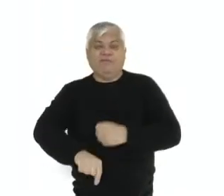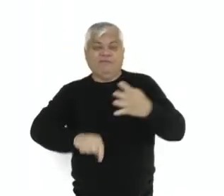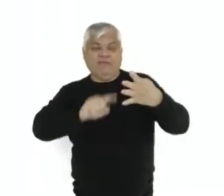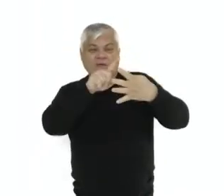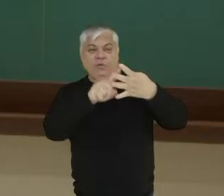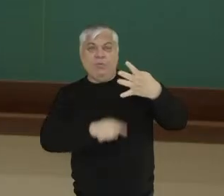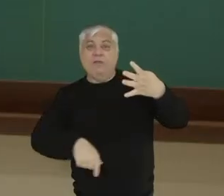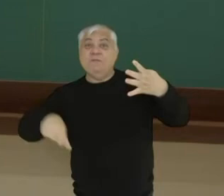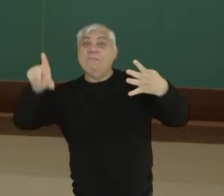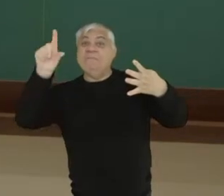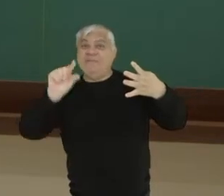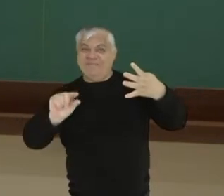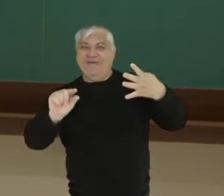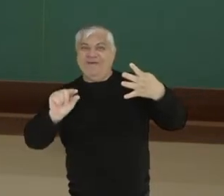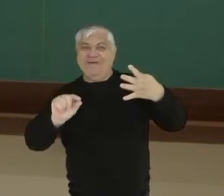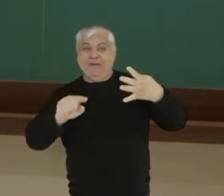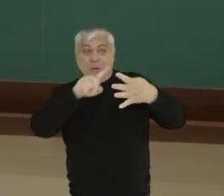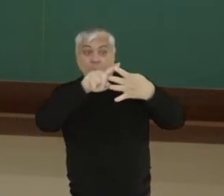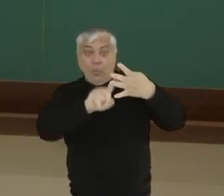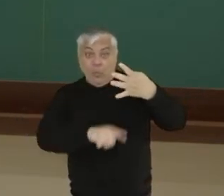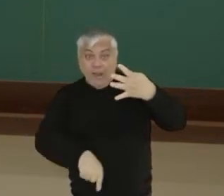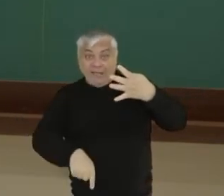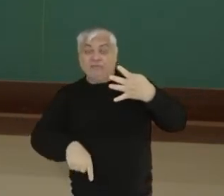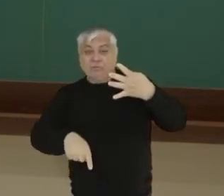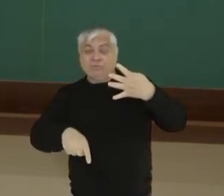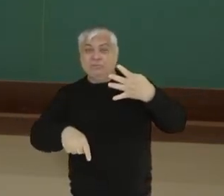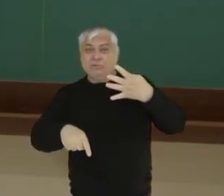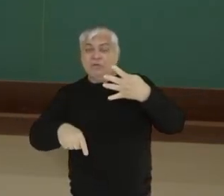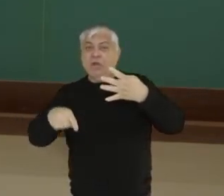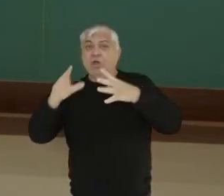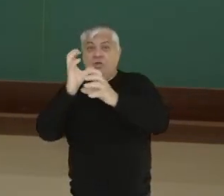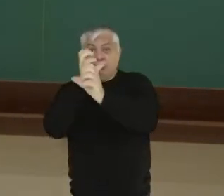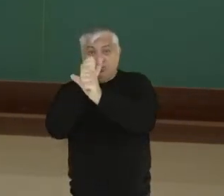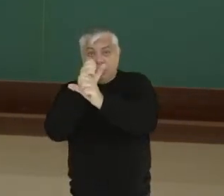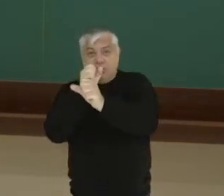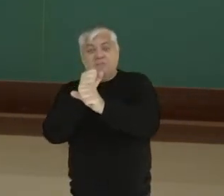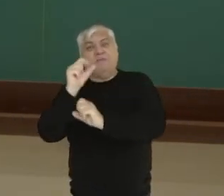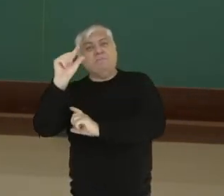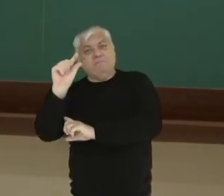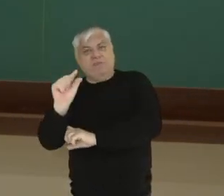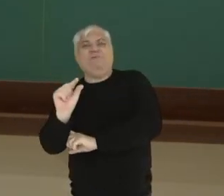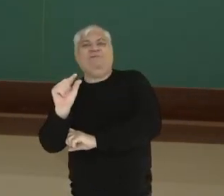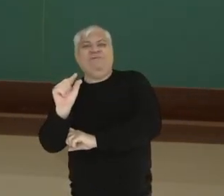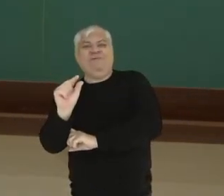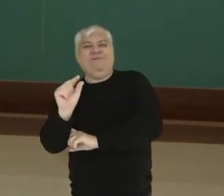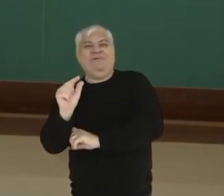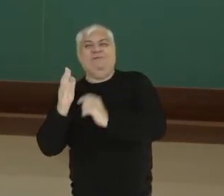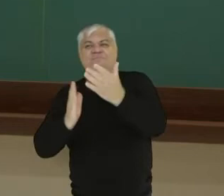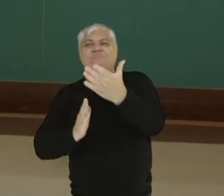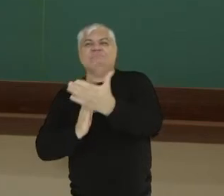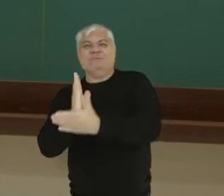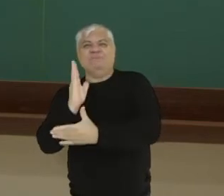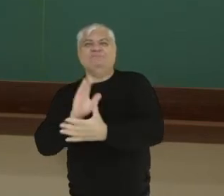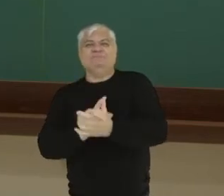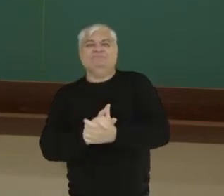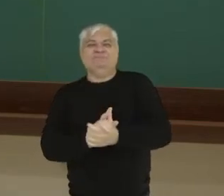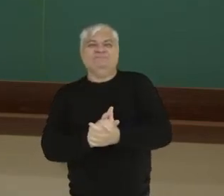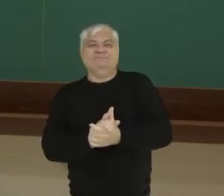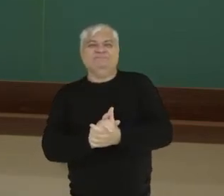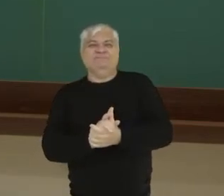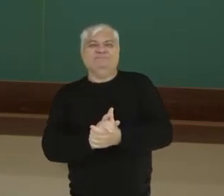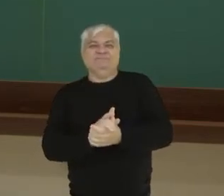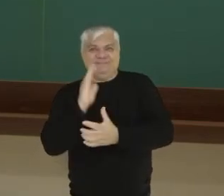menor. Então, não basta ter resultados iguais. Você tem que, ou o maior resultado possível. Ele tem que ter a maior amplitude